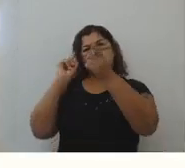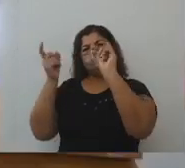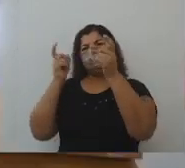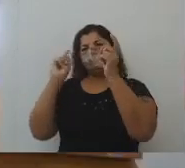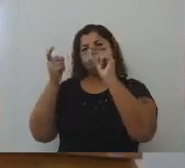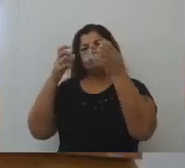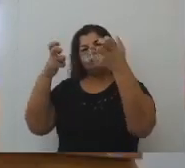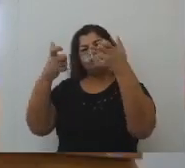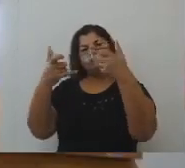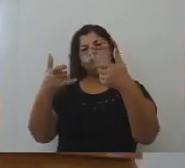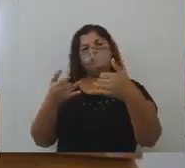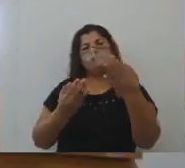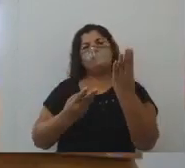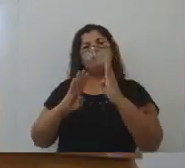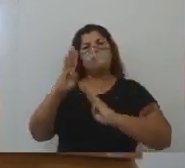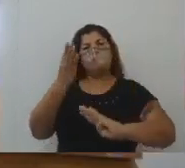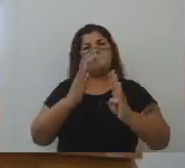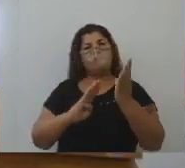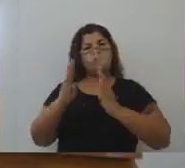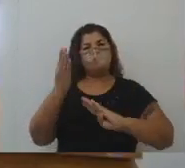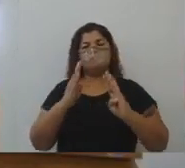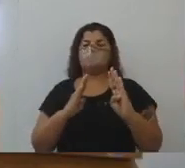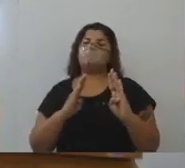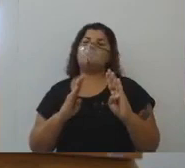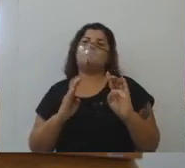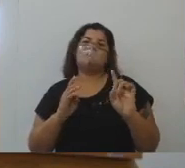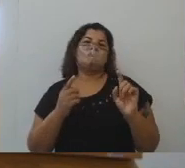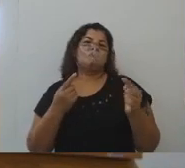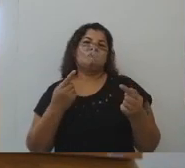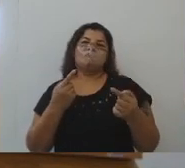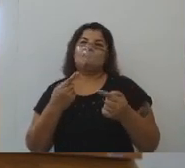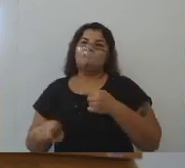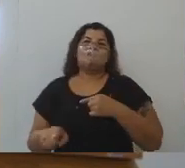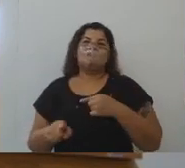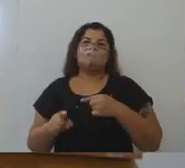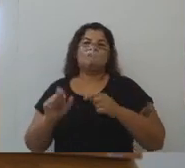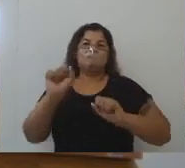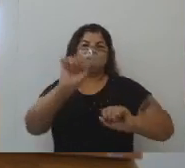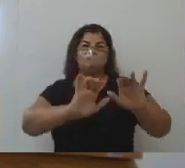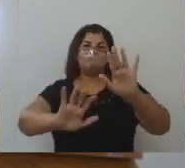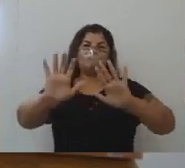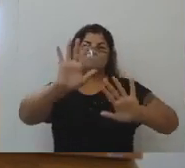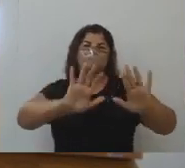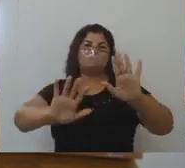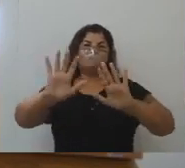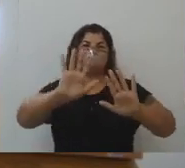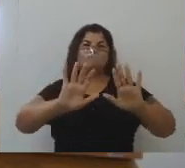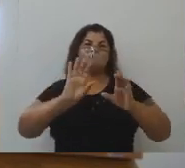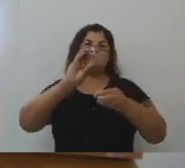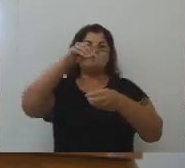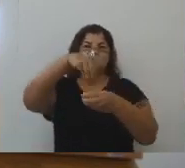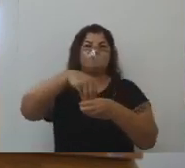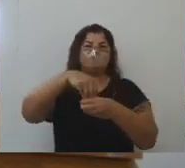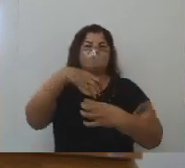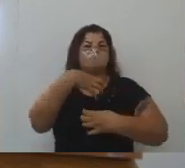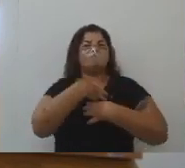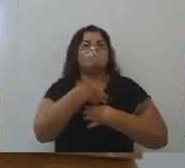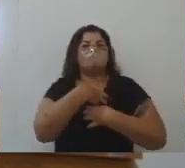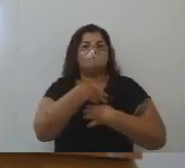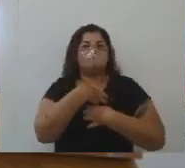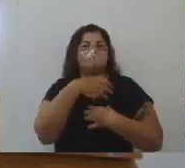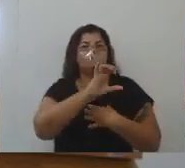explicações biológicas elas não superam aquilo que é subjetivo. aquilo que está dentro dos nossos